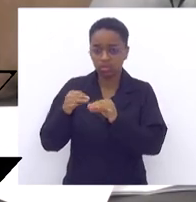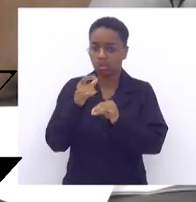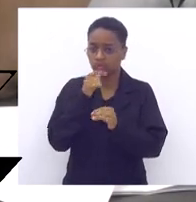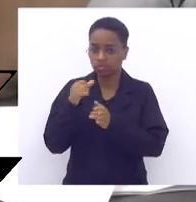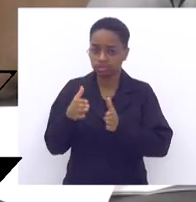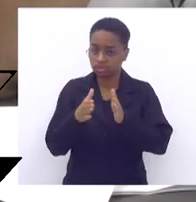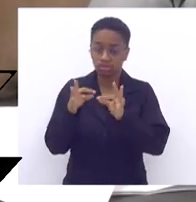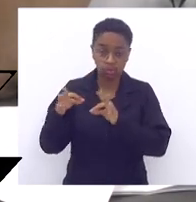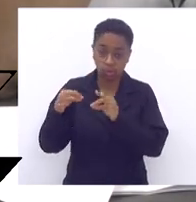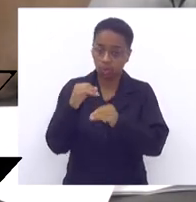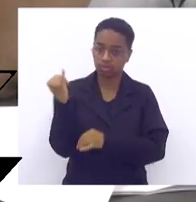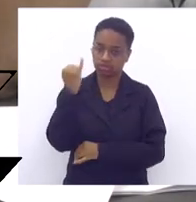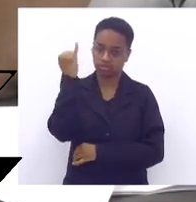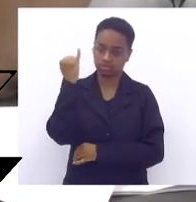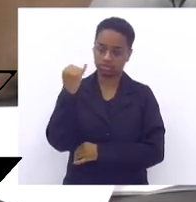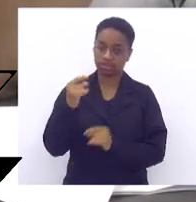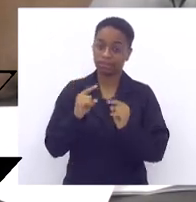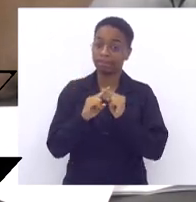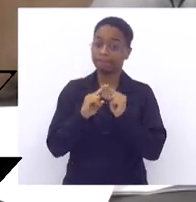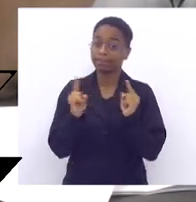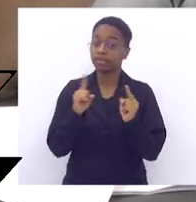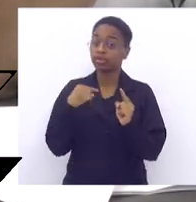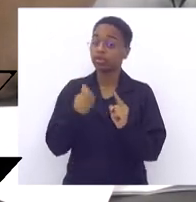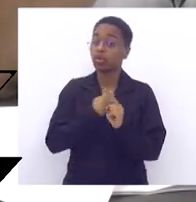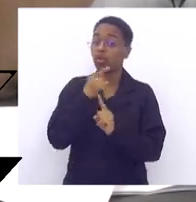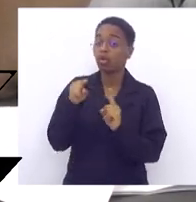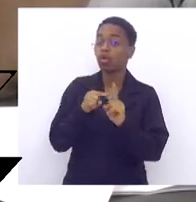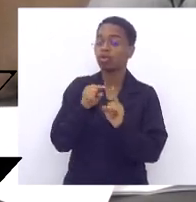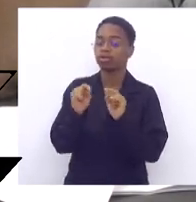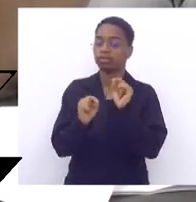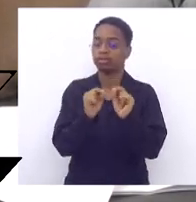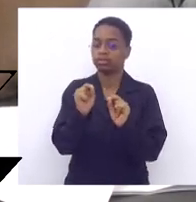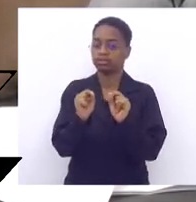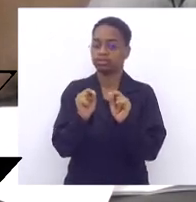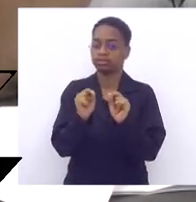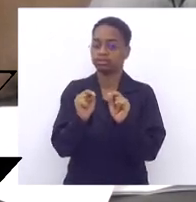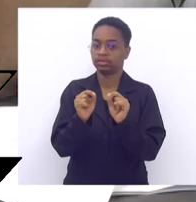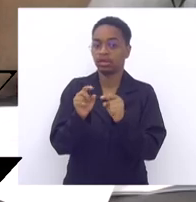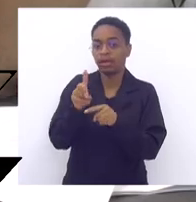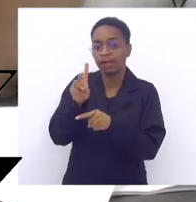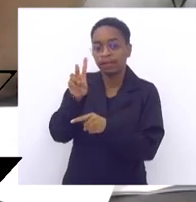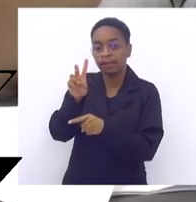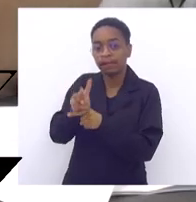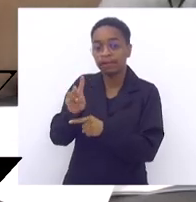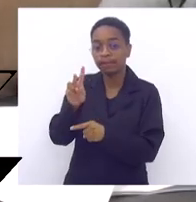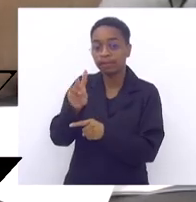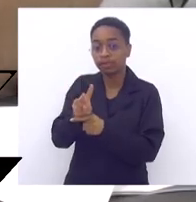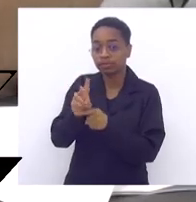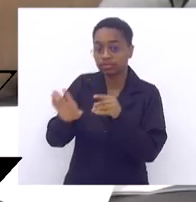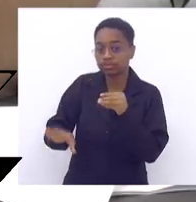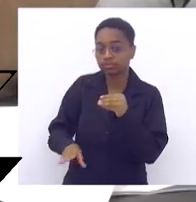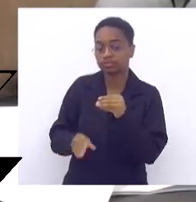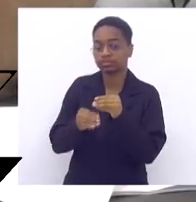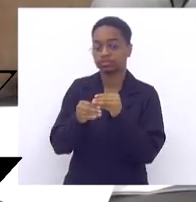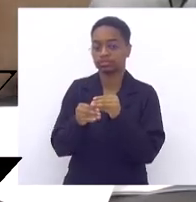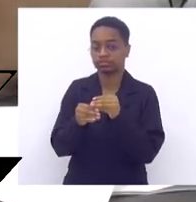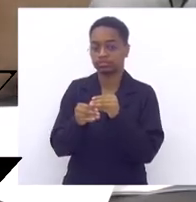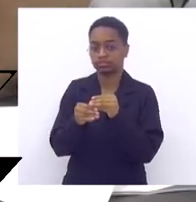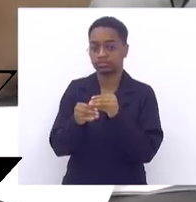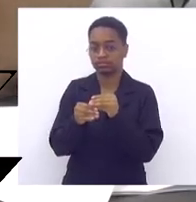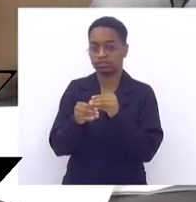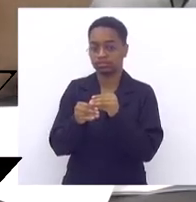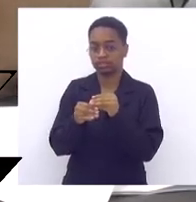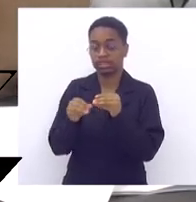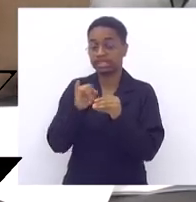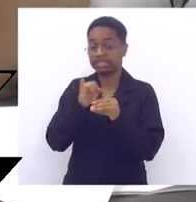são importantes. O que, que visa essa lei? Uma proteção adicional